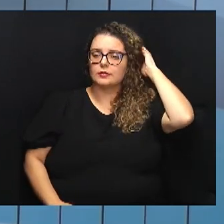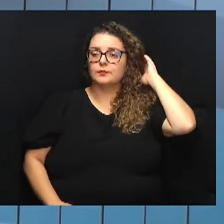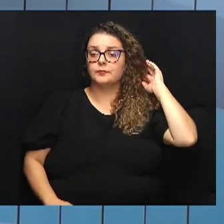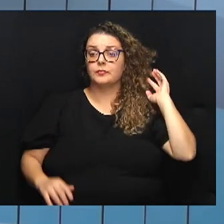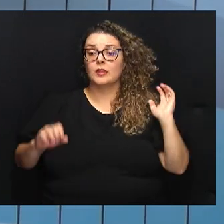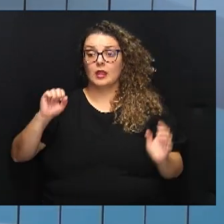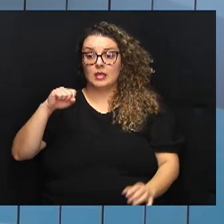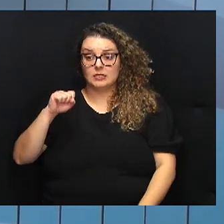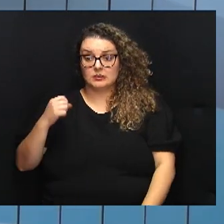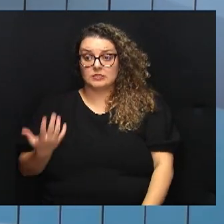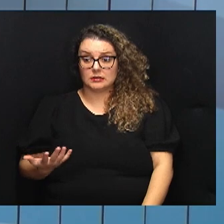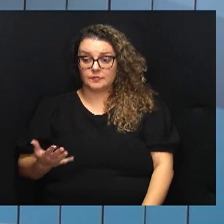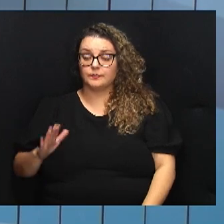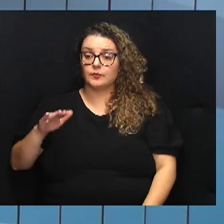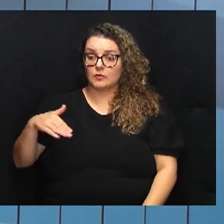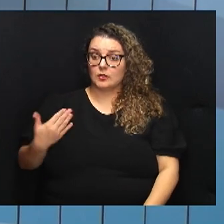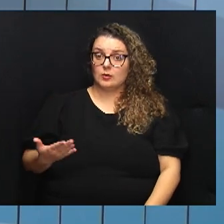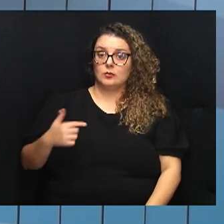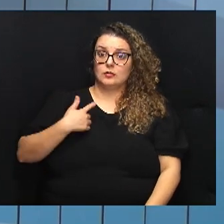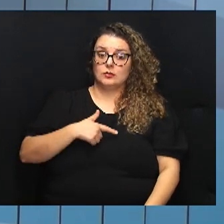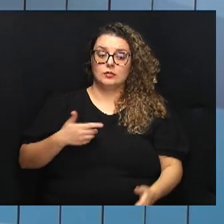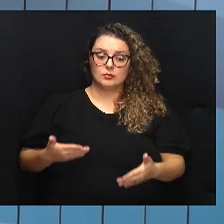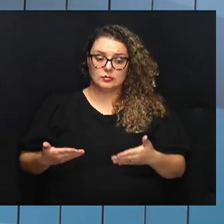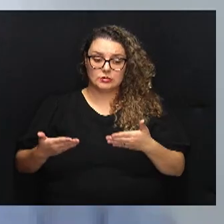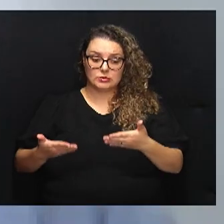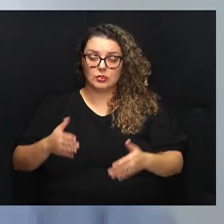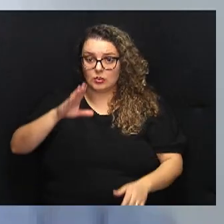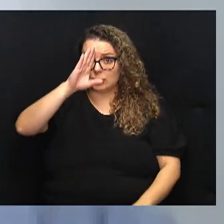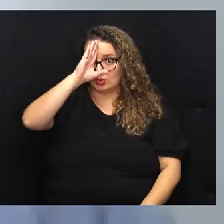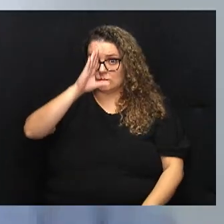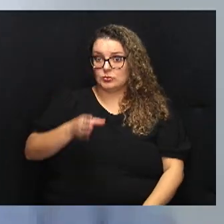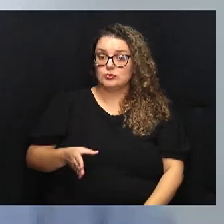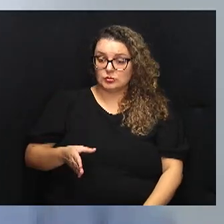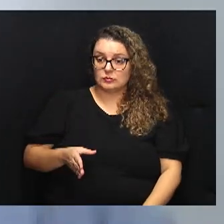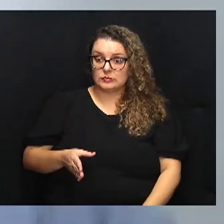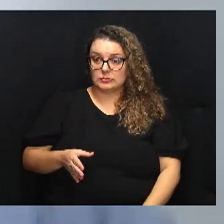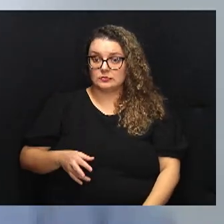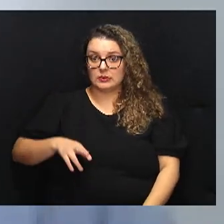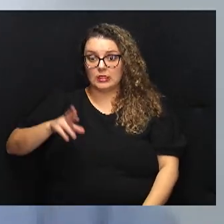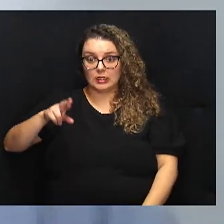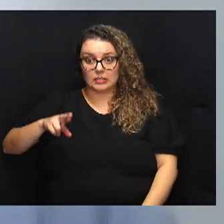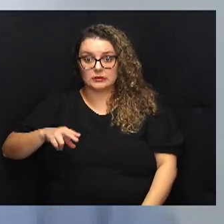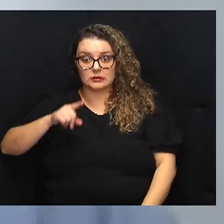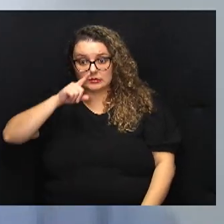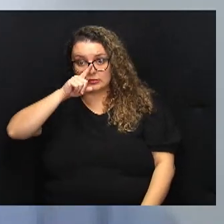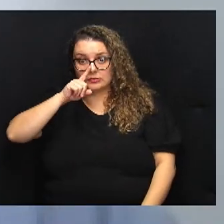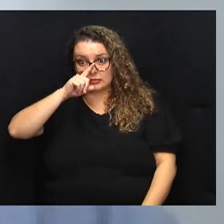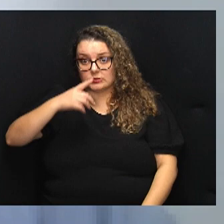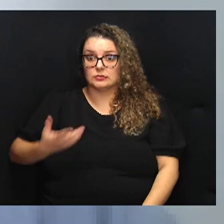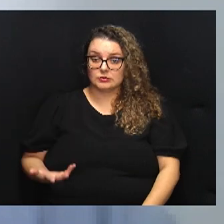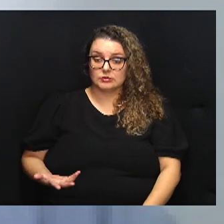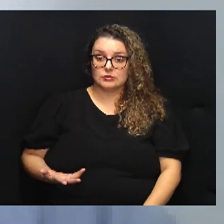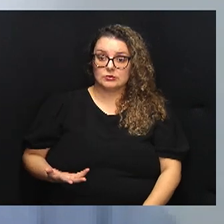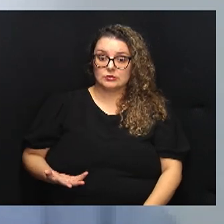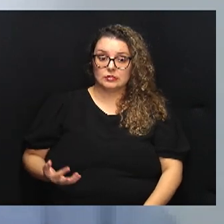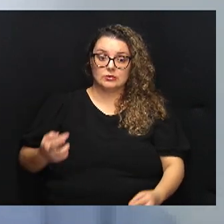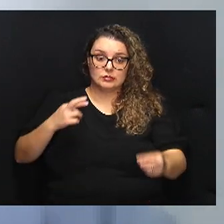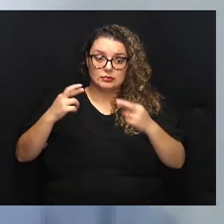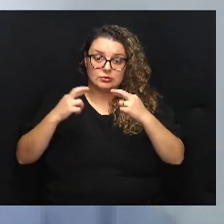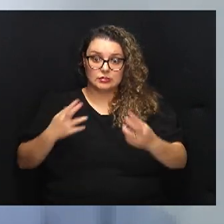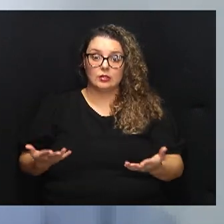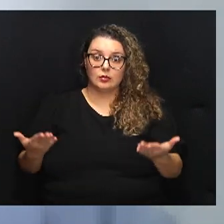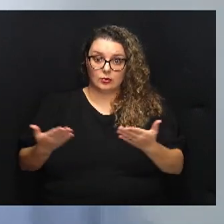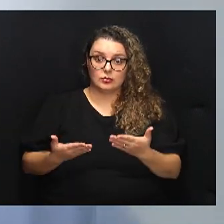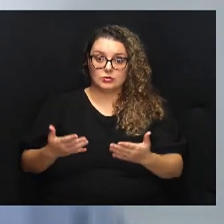Sim, né? Então quando a gente coloca os principais fatores de risco, né, a gente leva em consideração hoje